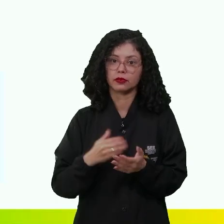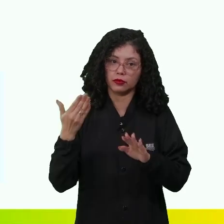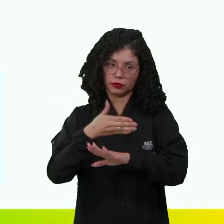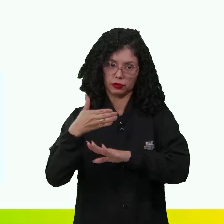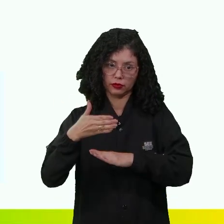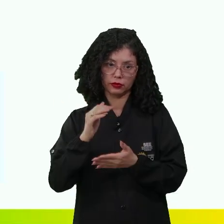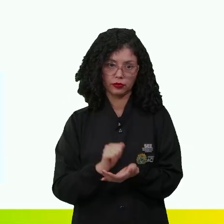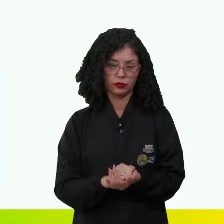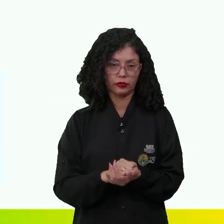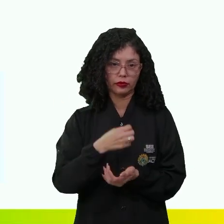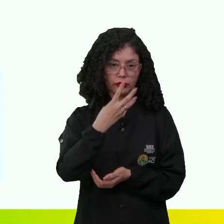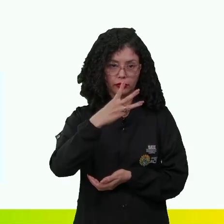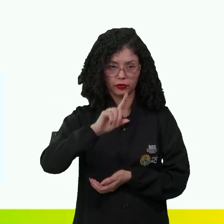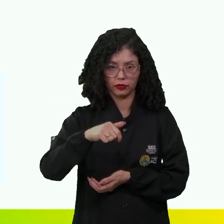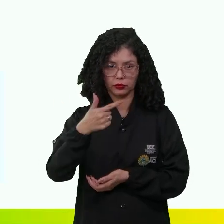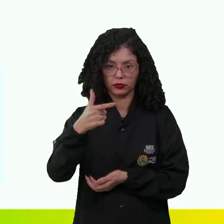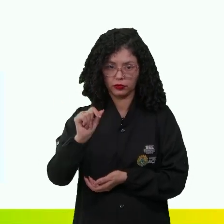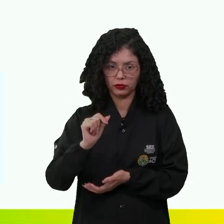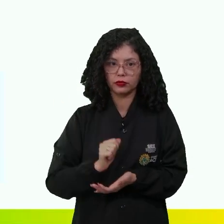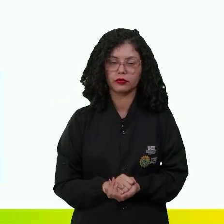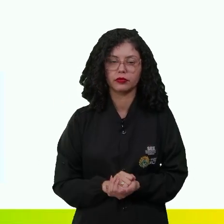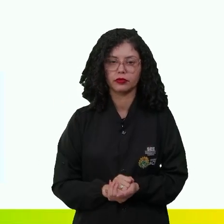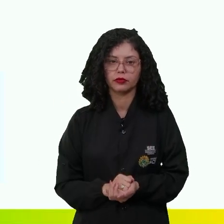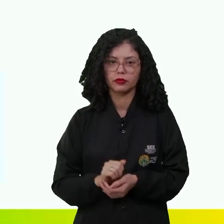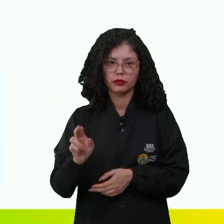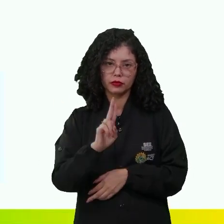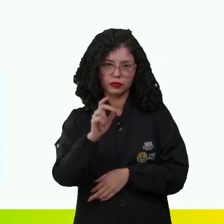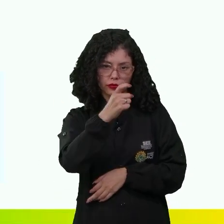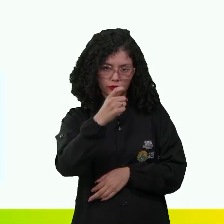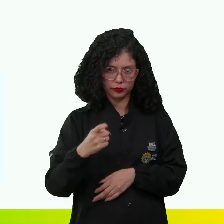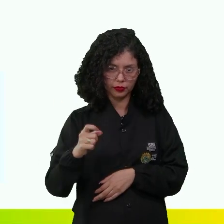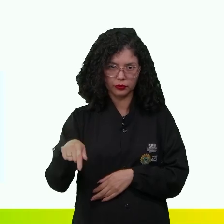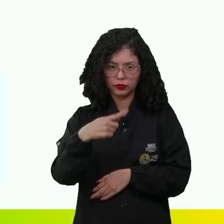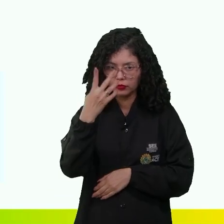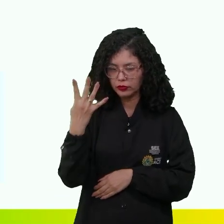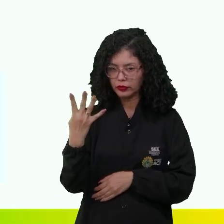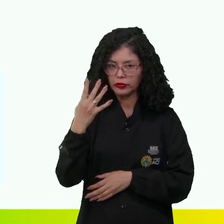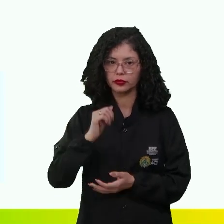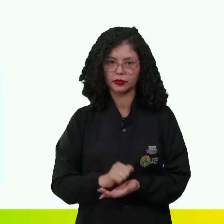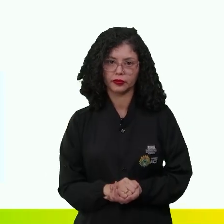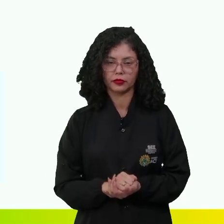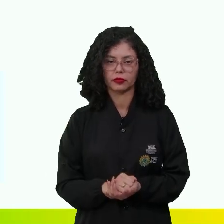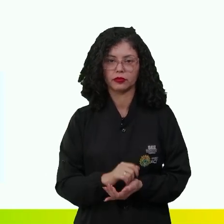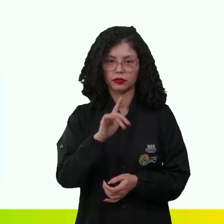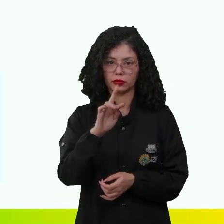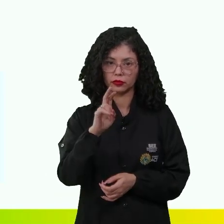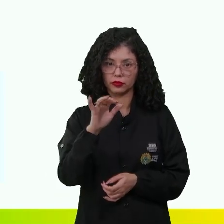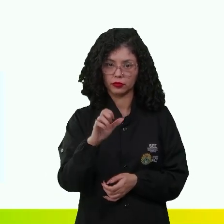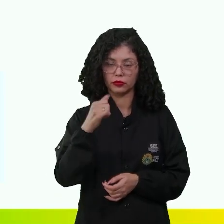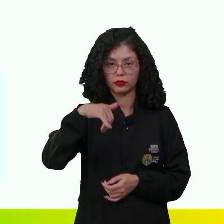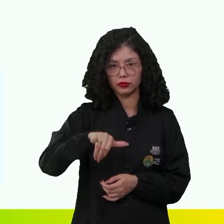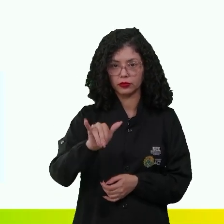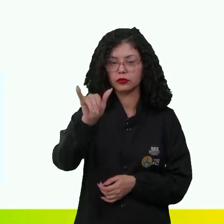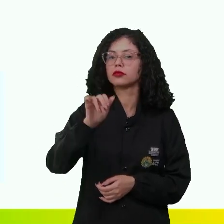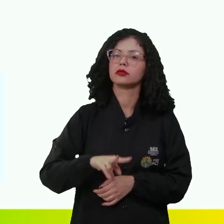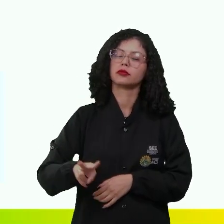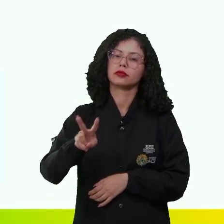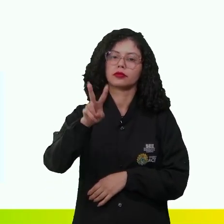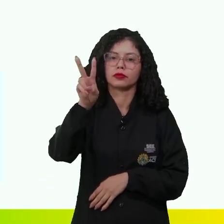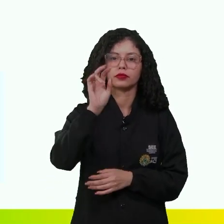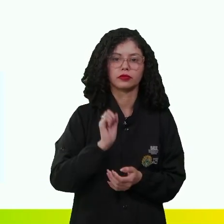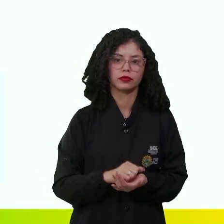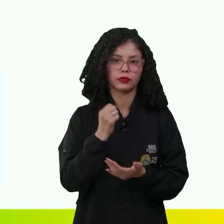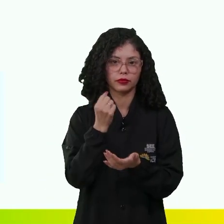frequenta o litro desse produto custa R$ 3,20. Assim, chamando de X a quantidade em litros